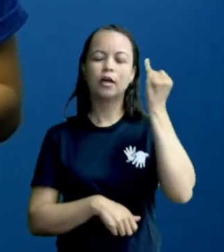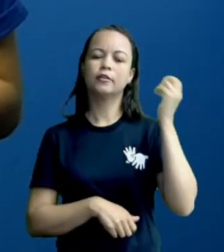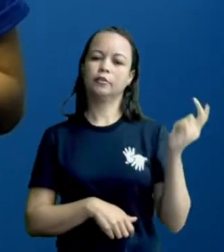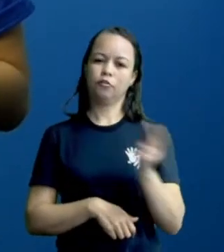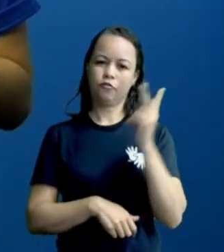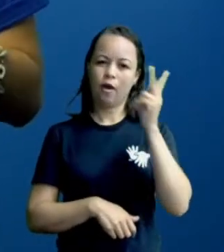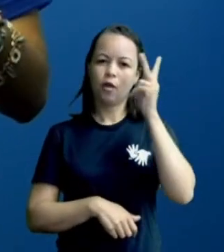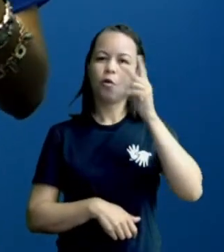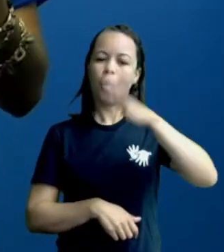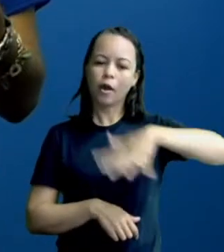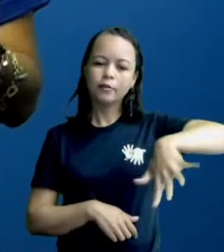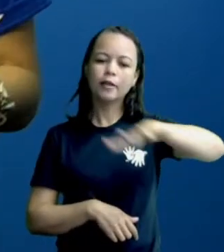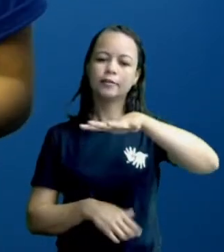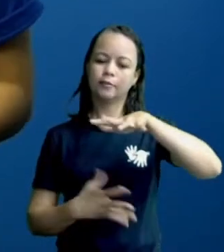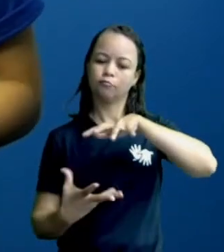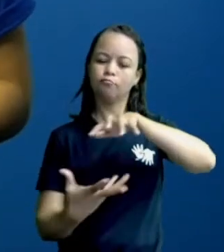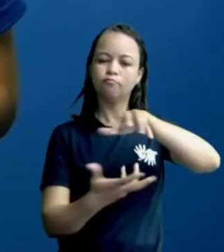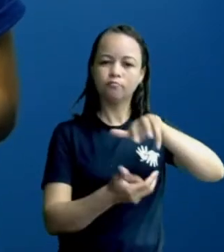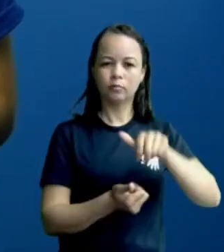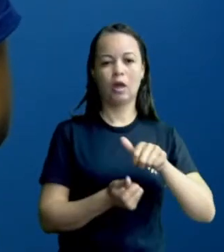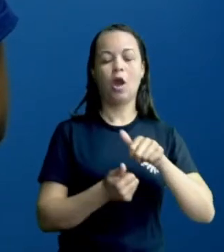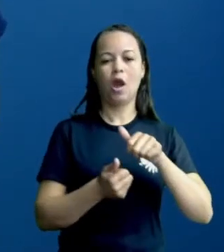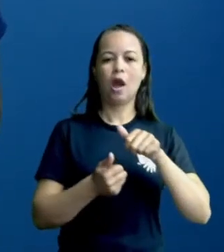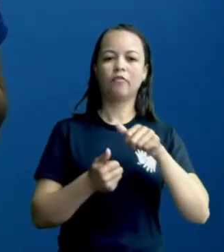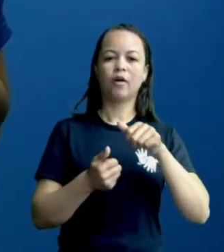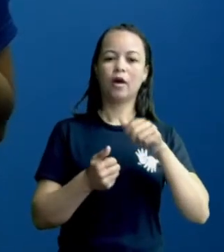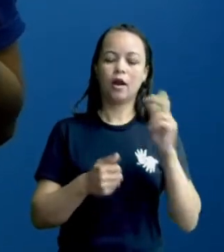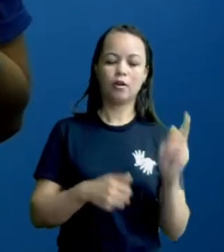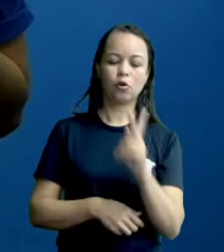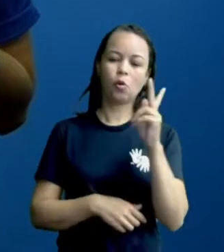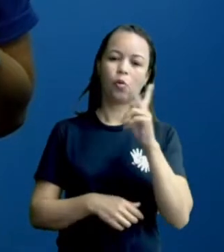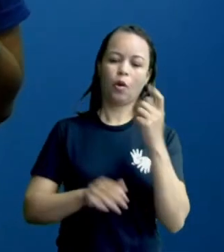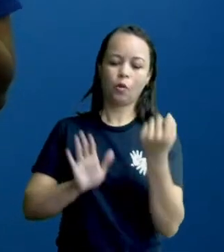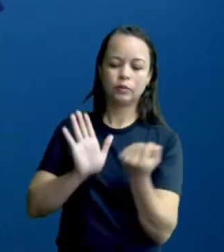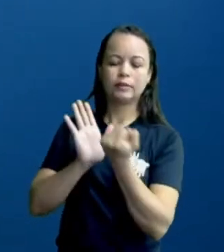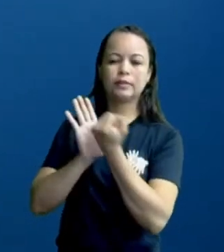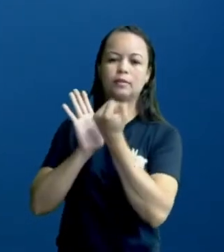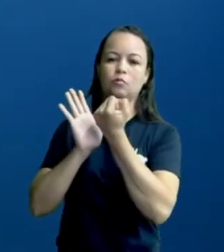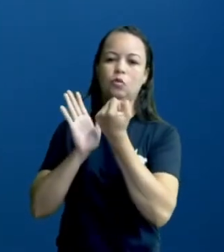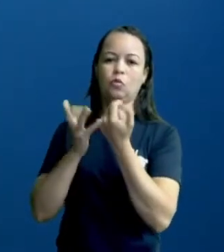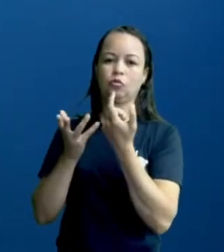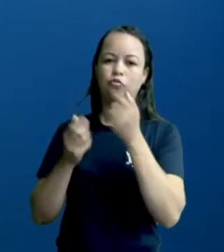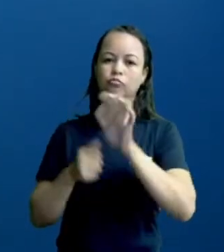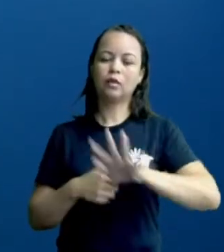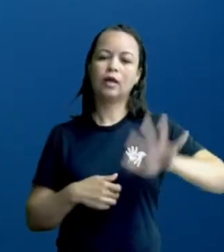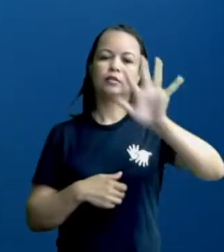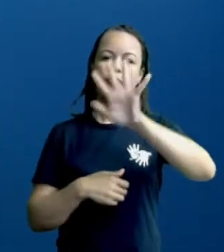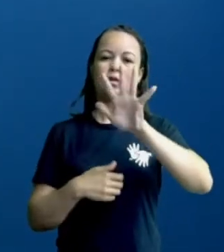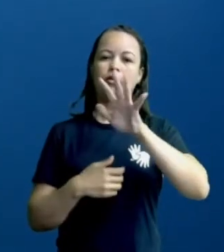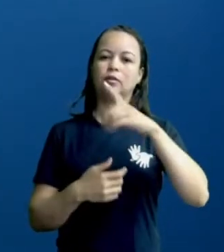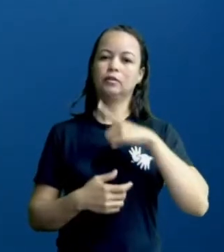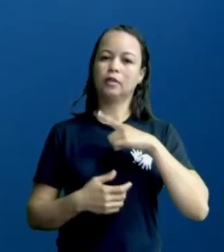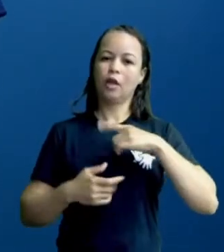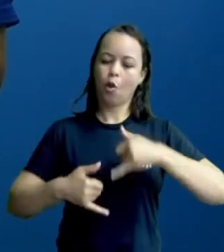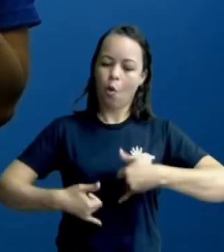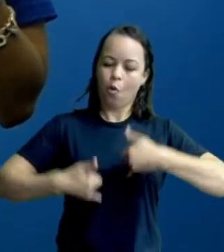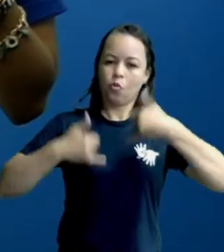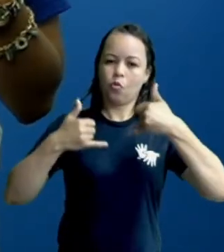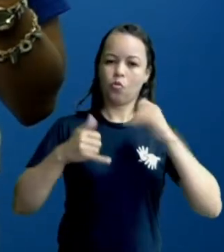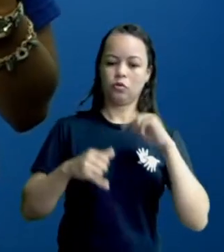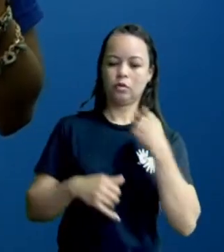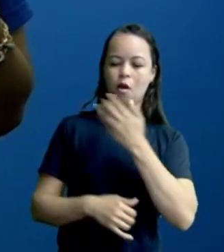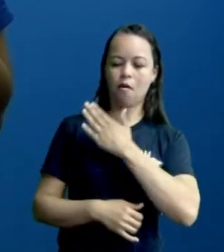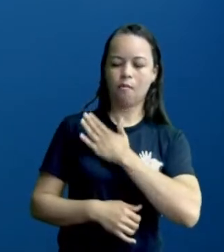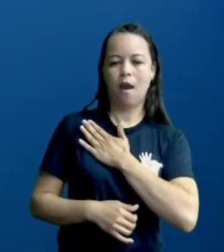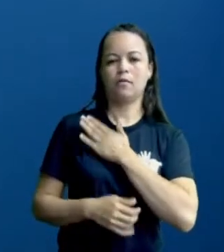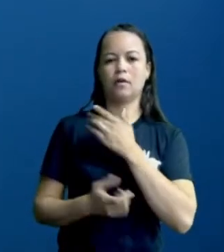essa nação, dão esse valor aos símbolos nacionais. Enquanto brasileiros, precisamos ter sim orgulho de nossa pátria, por mais